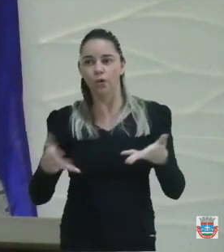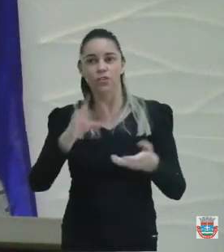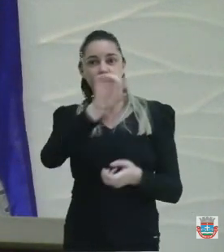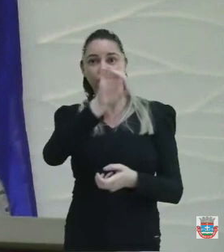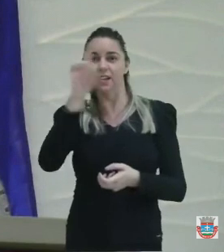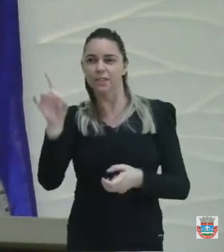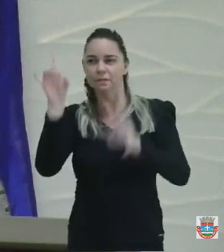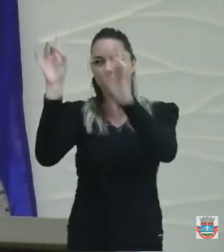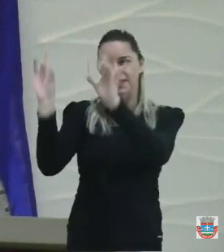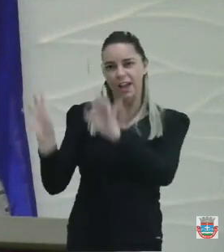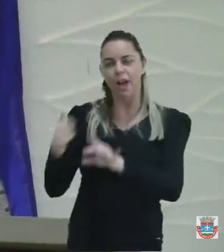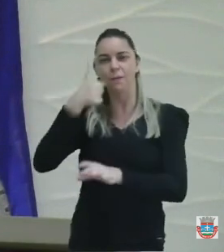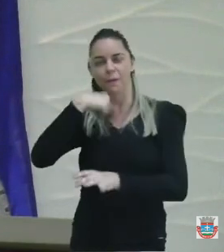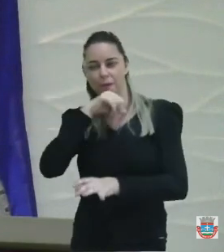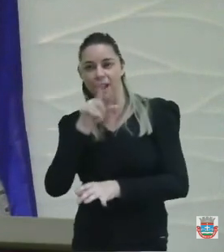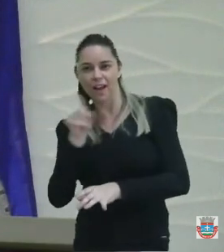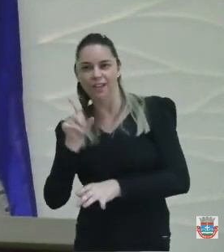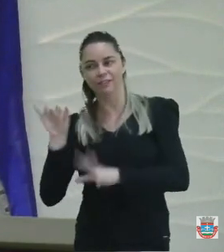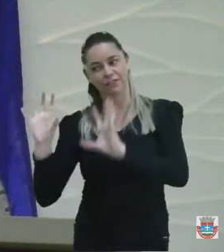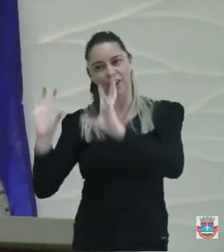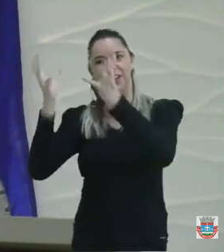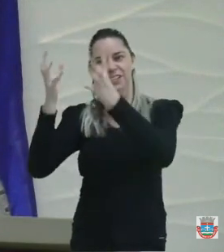Mães, comemorado lá na Vila, né?